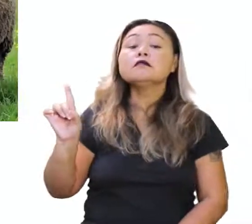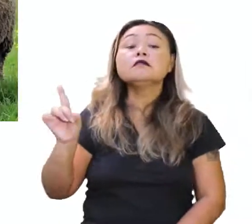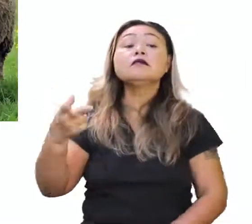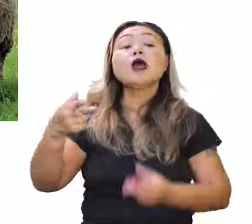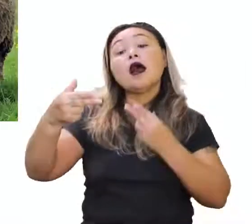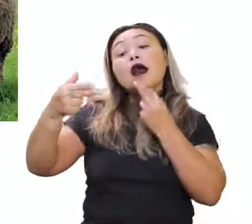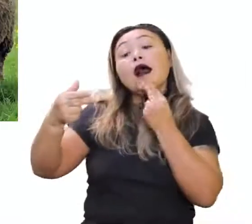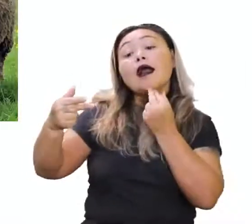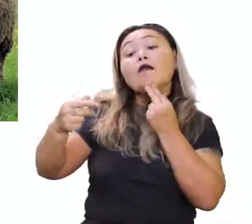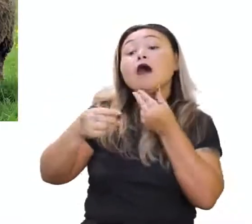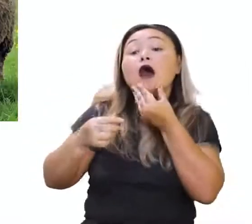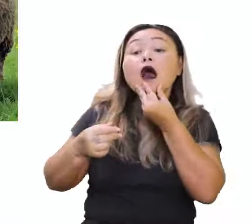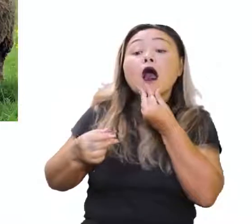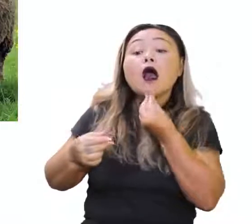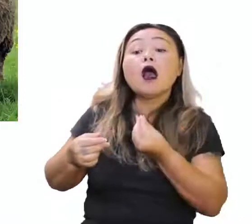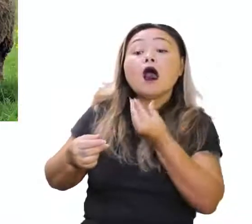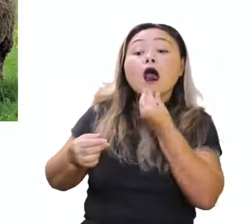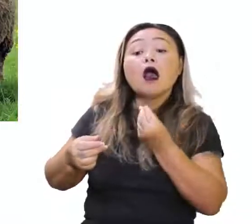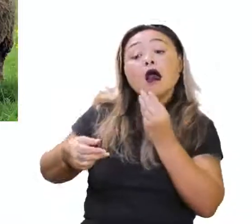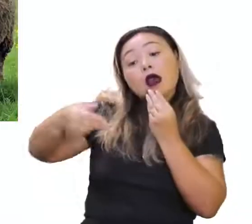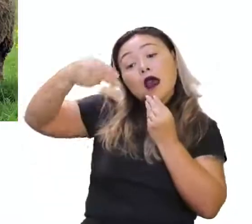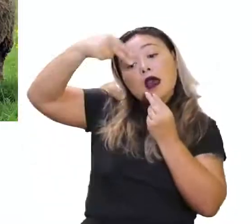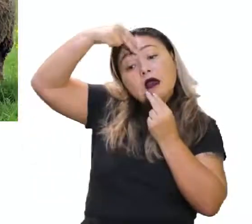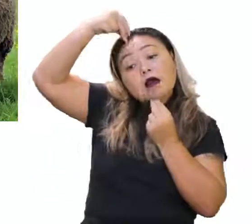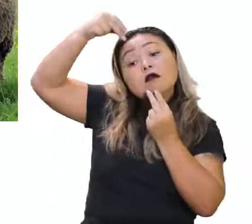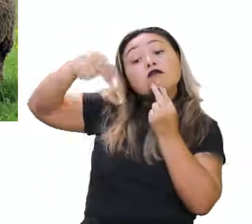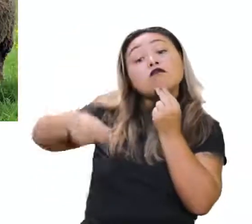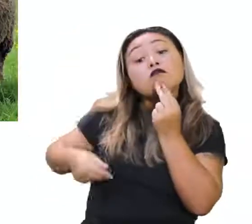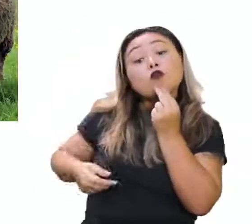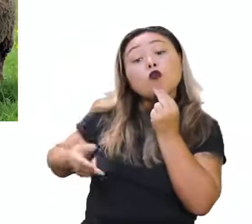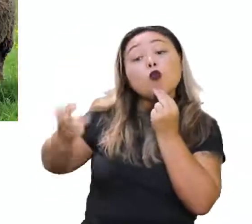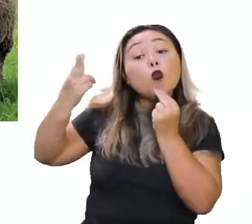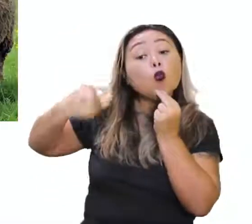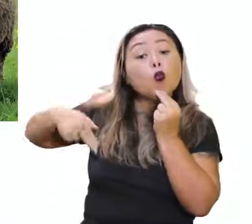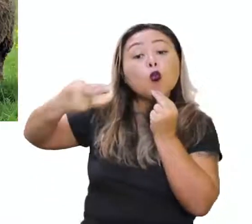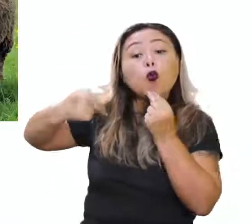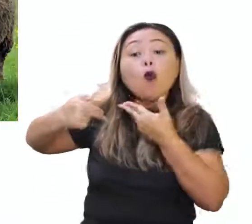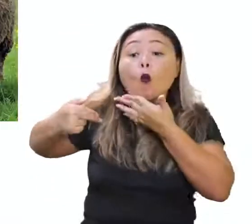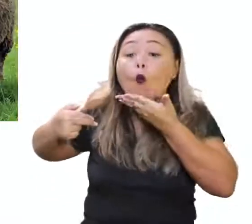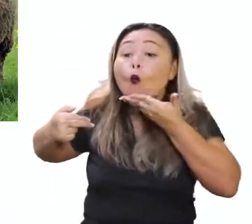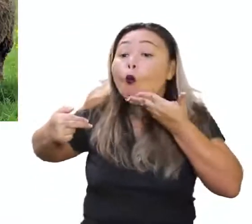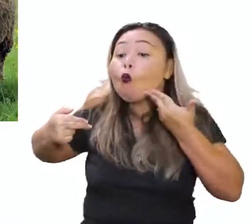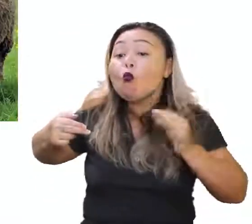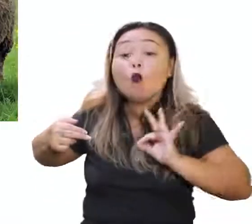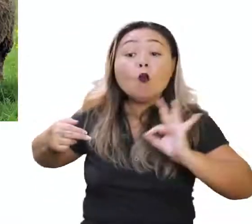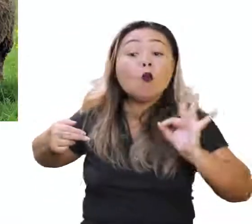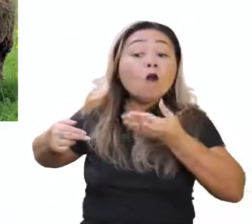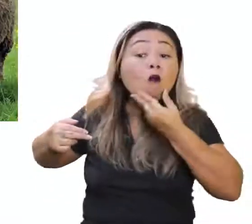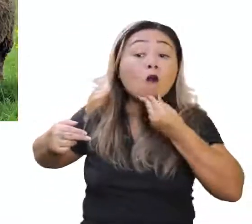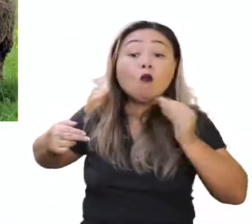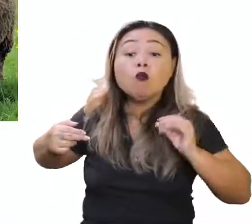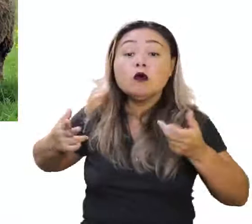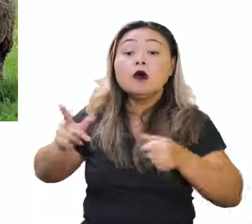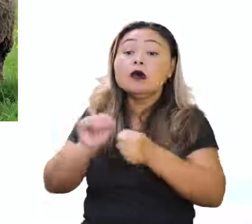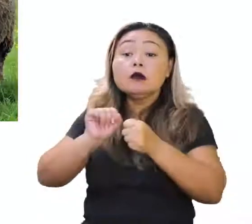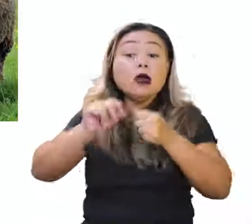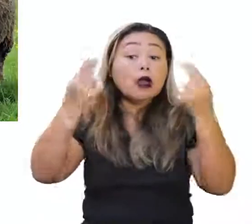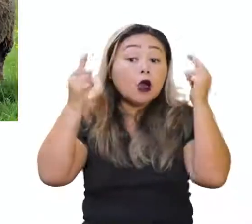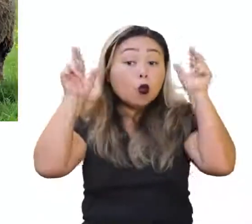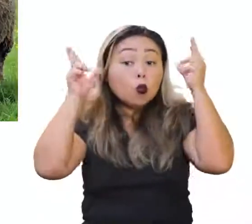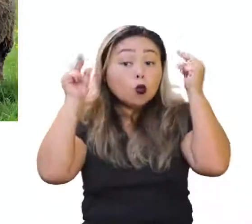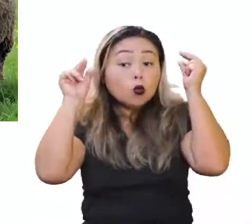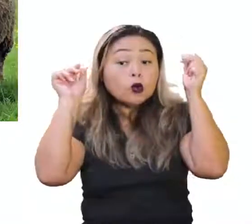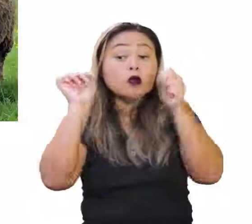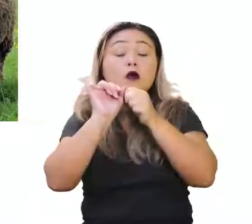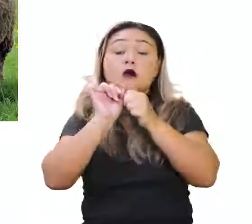a barbinha, né? No maxilar inferior. E os ovinos não apresentam essa característica. Também tem a orelhinha, né?